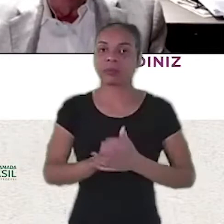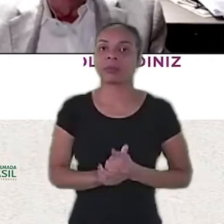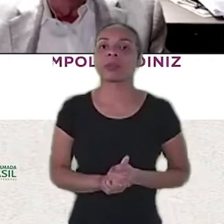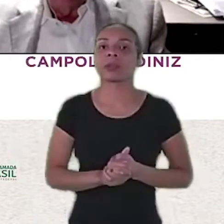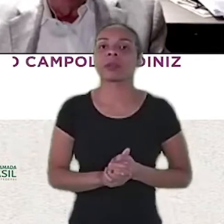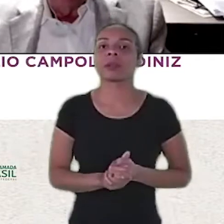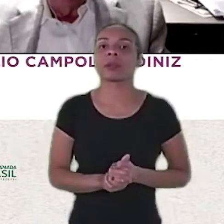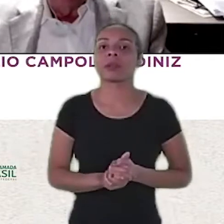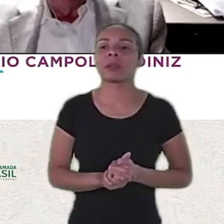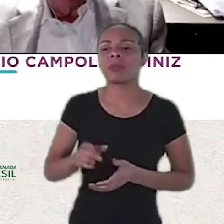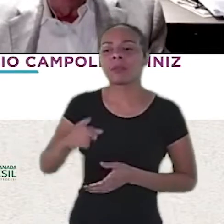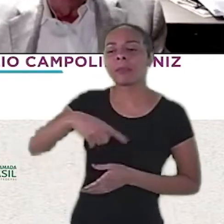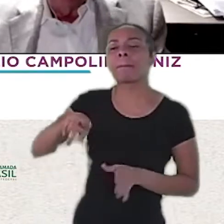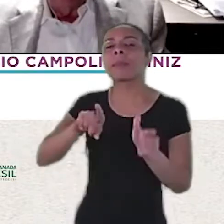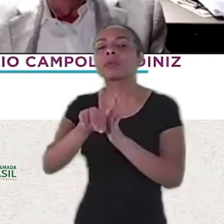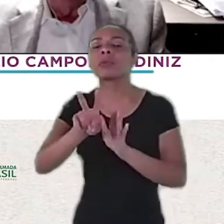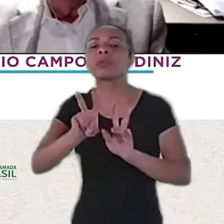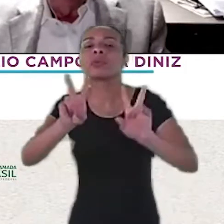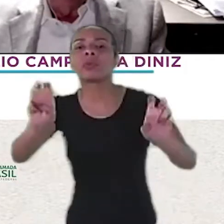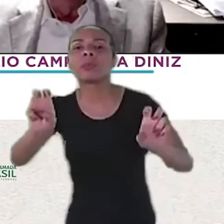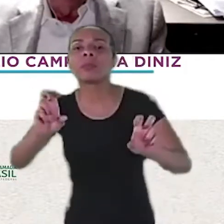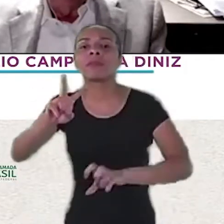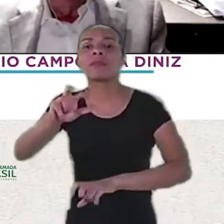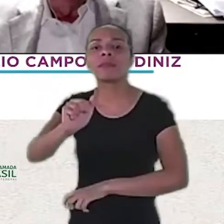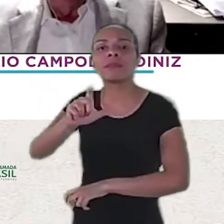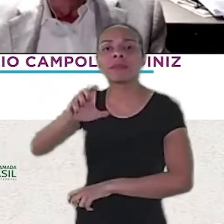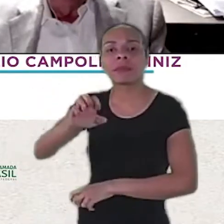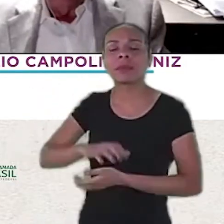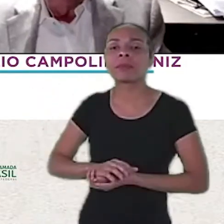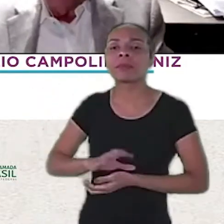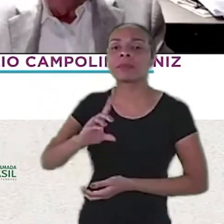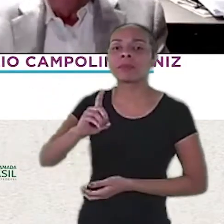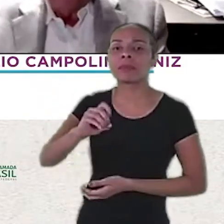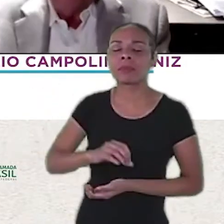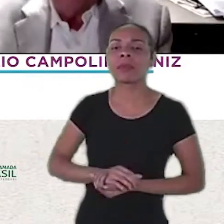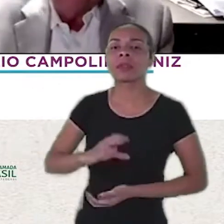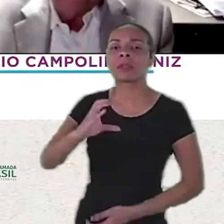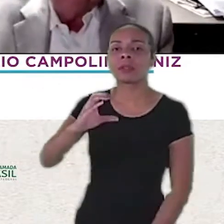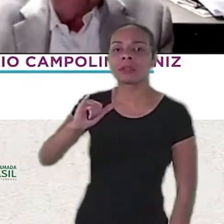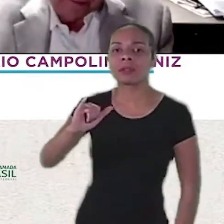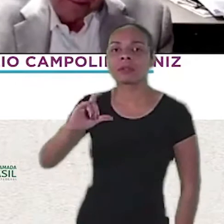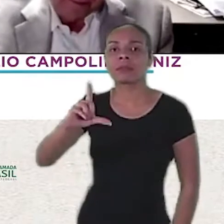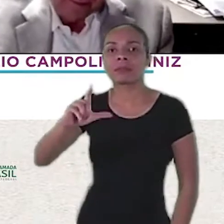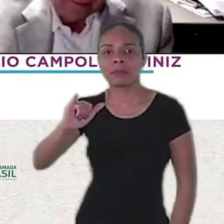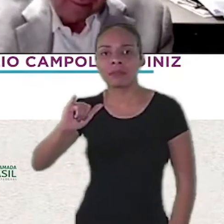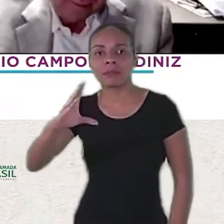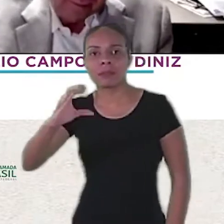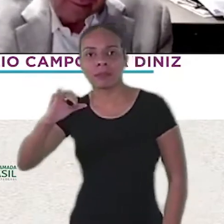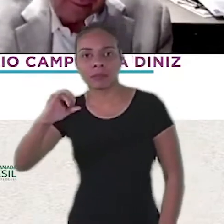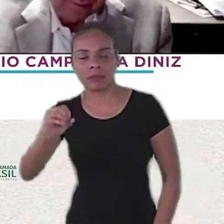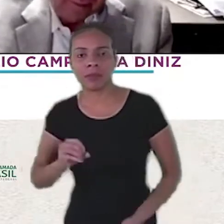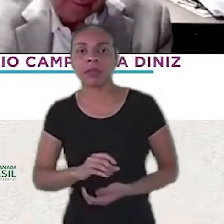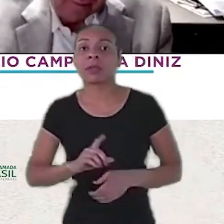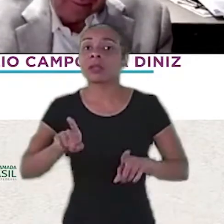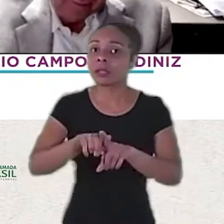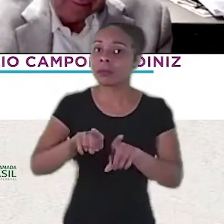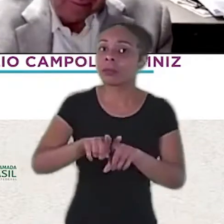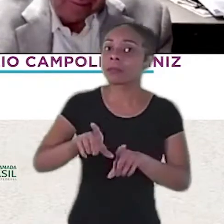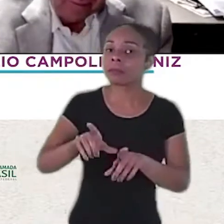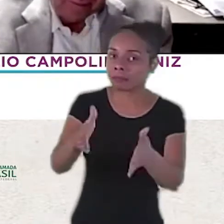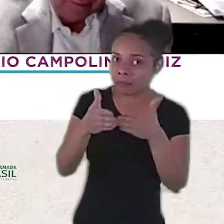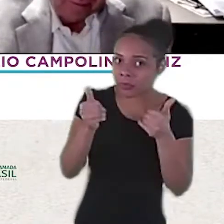Shenzhen fará da China um líder mundial na economia. Depois, abaixo, pede para elencar qual o